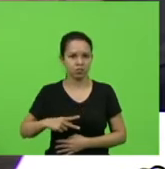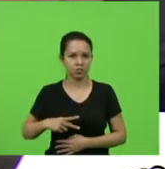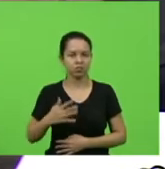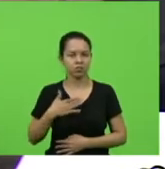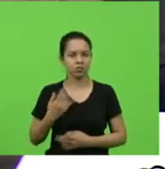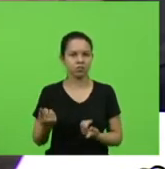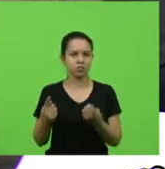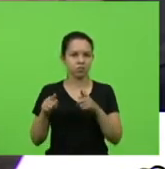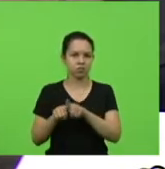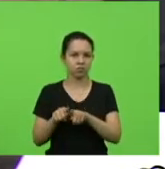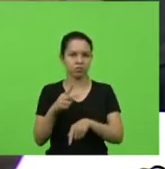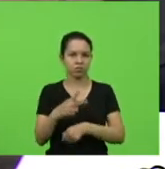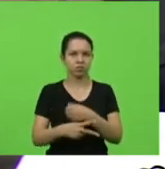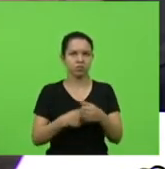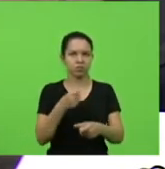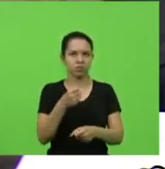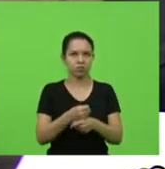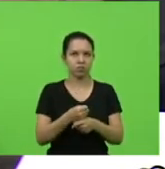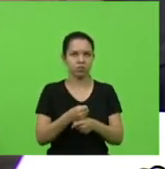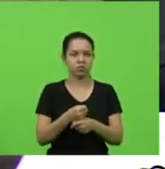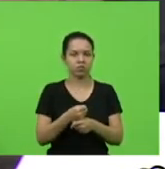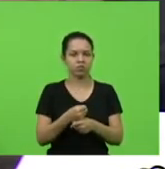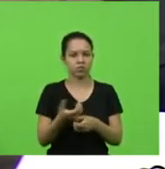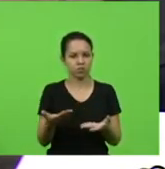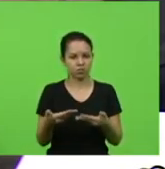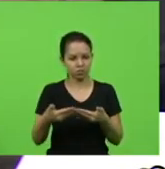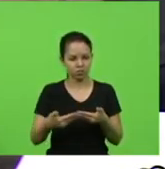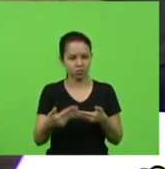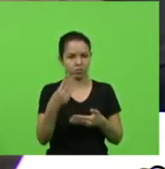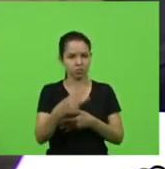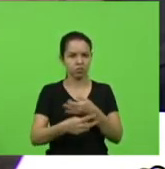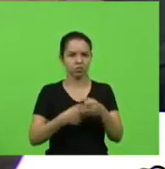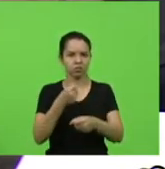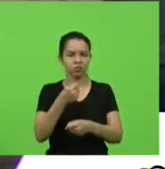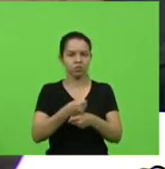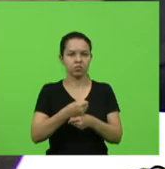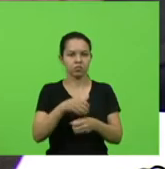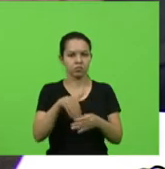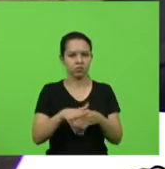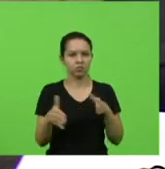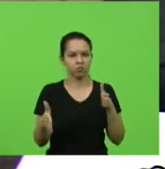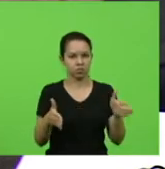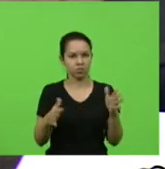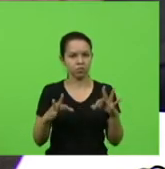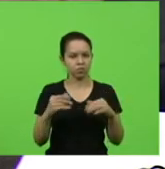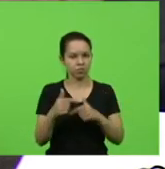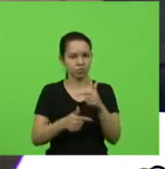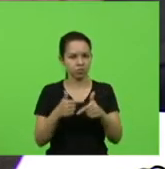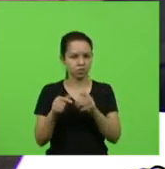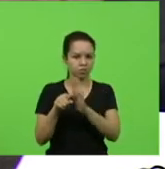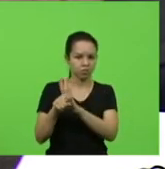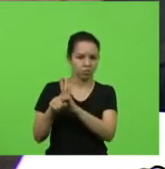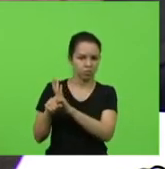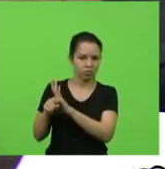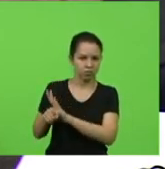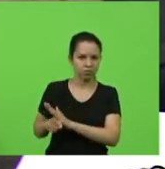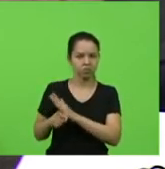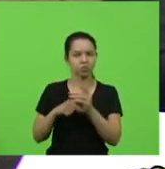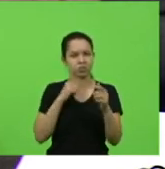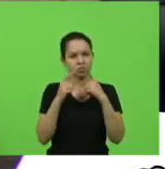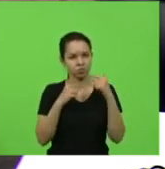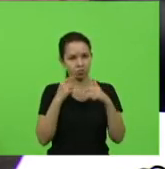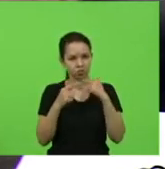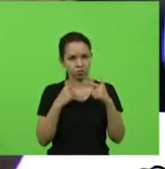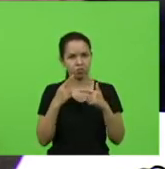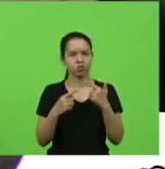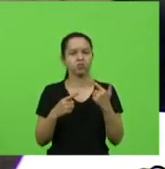aqui, encaminhando para o meu terceiro ano de mandato, e em todo o trabalho de fiscalização, todas as dúvidas que tivemos